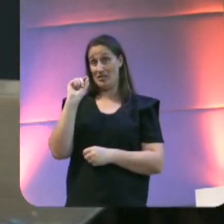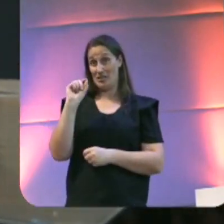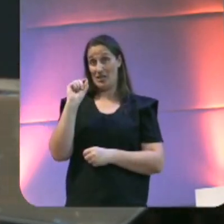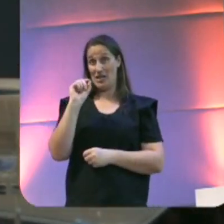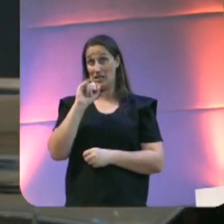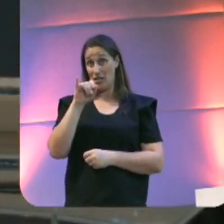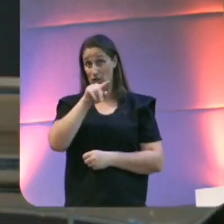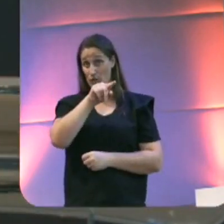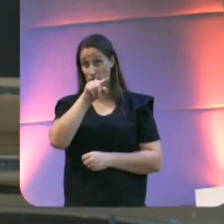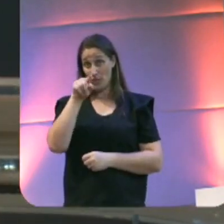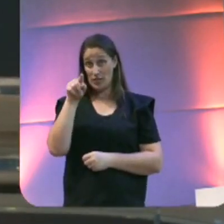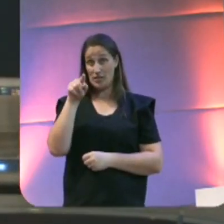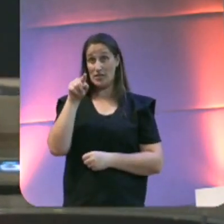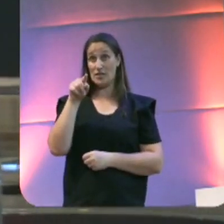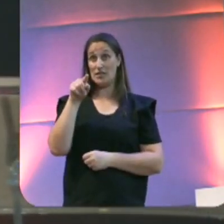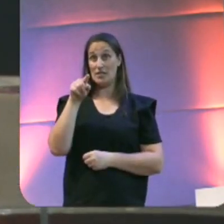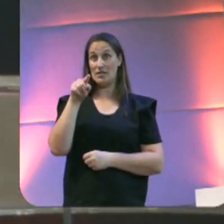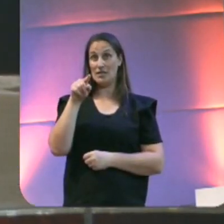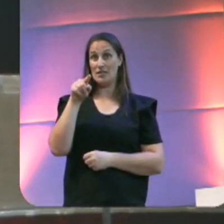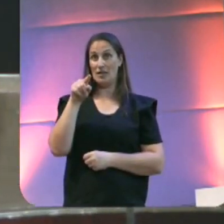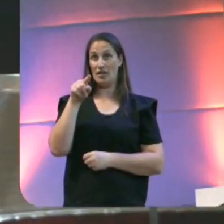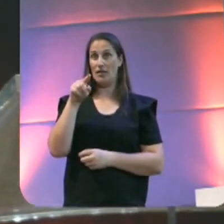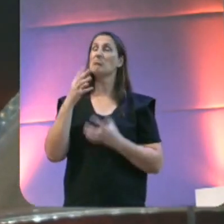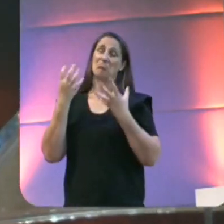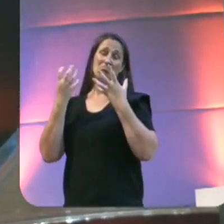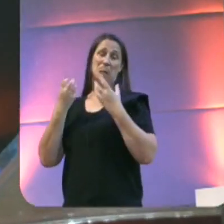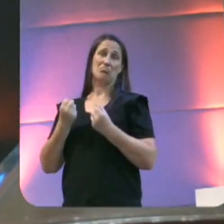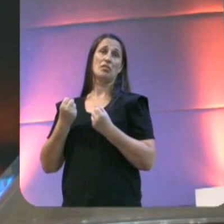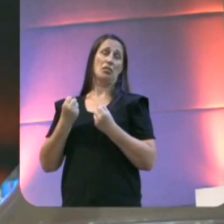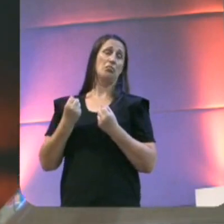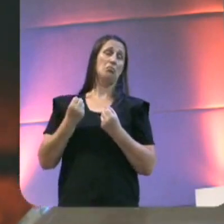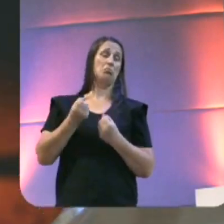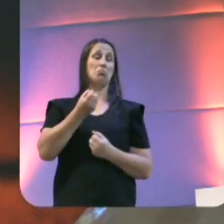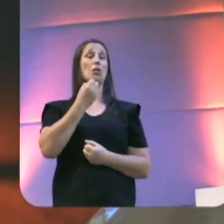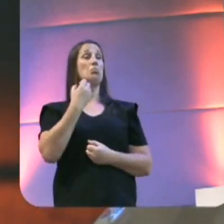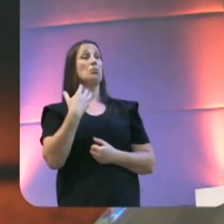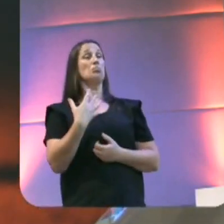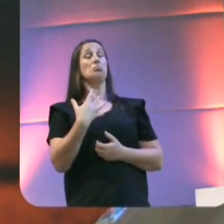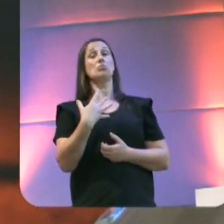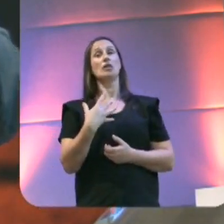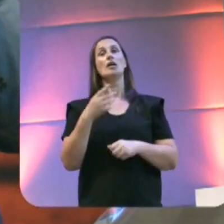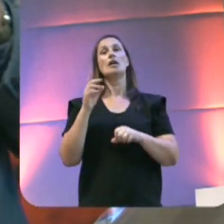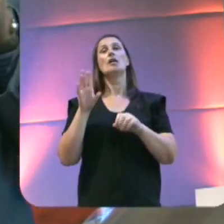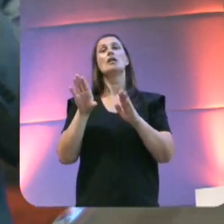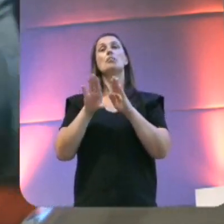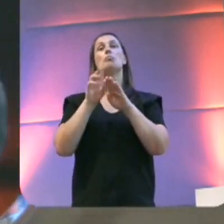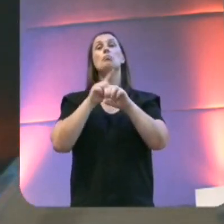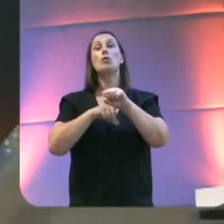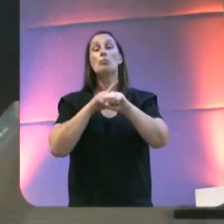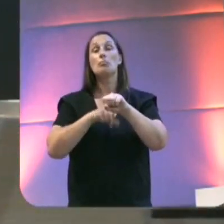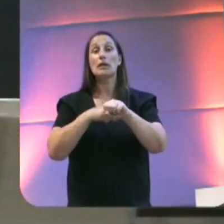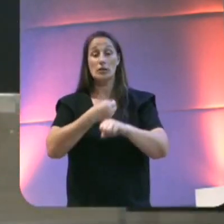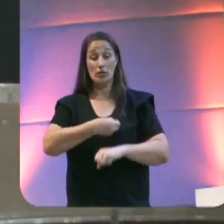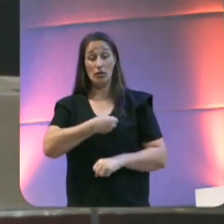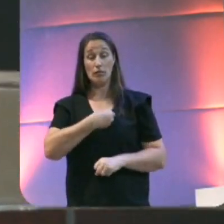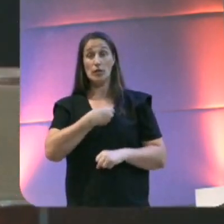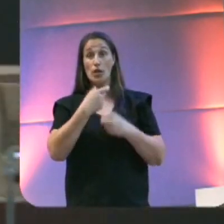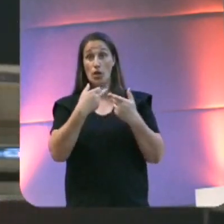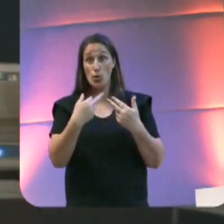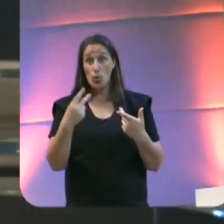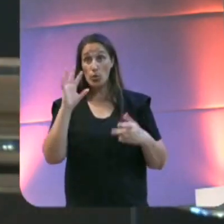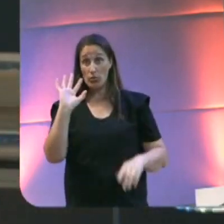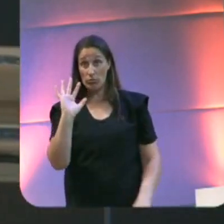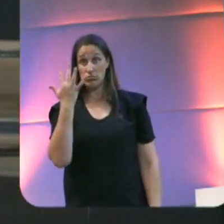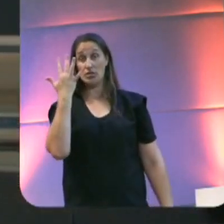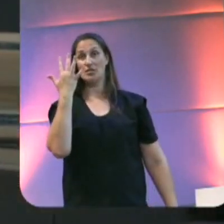Se você se conforma com o que você já tem, talvez chegue um momento na vida, quando coisas vão